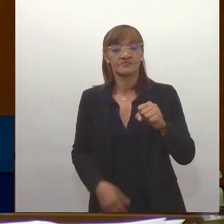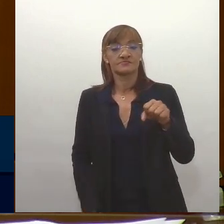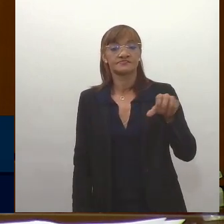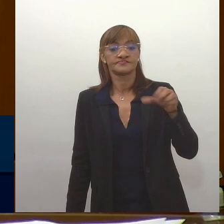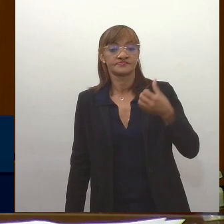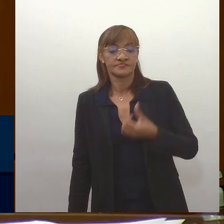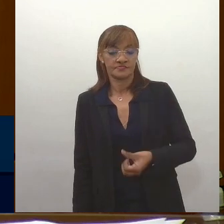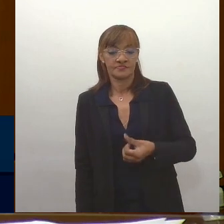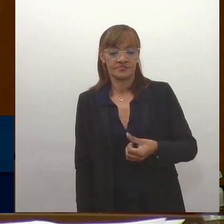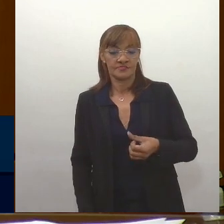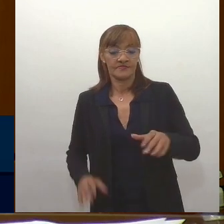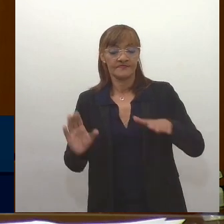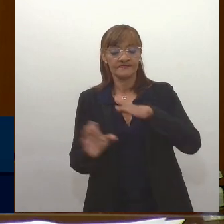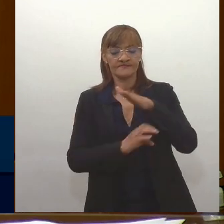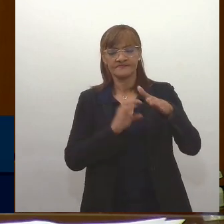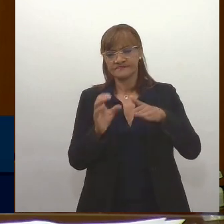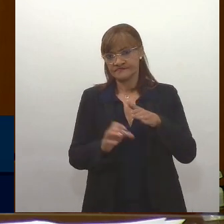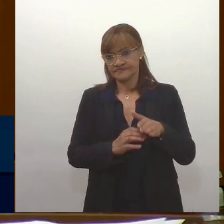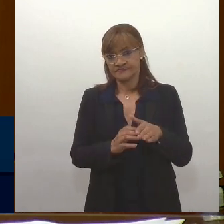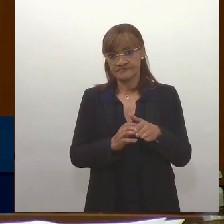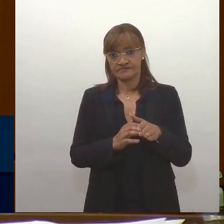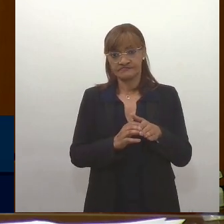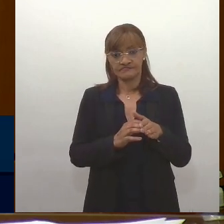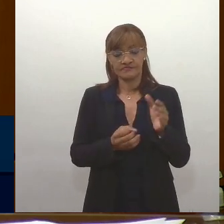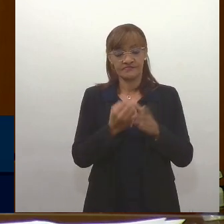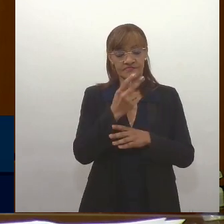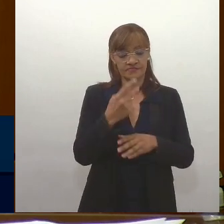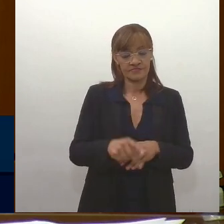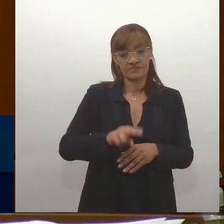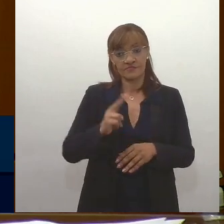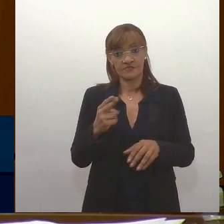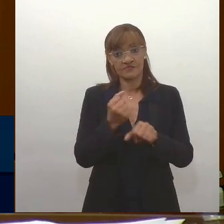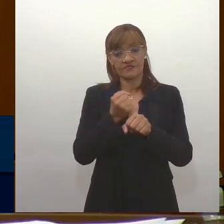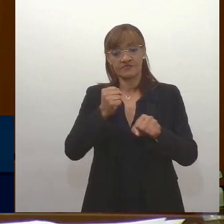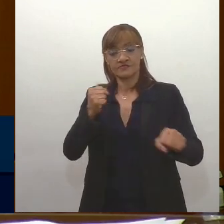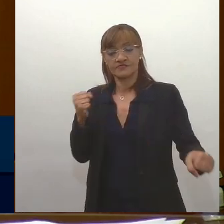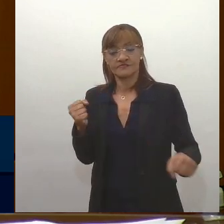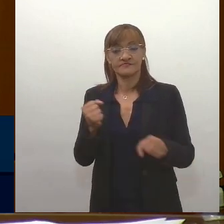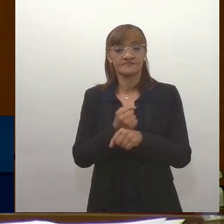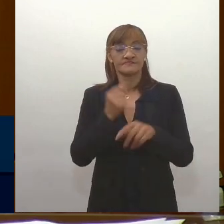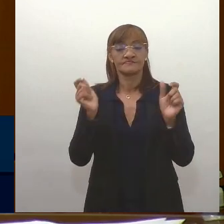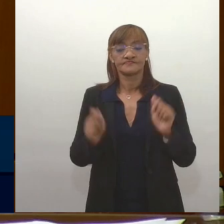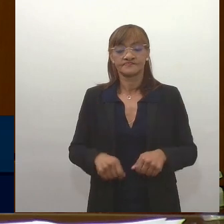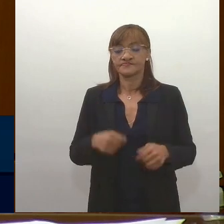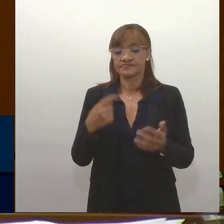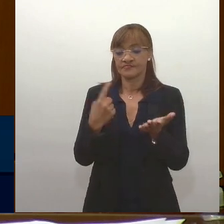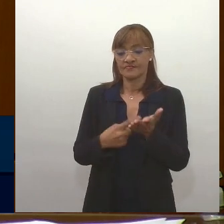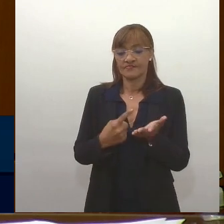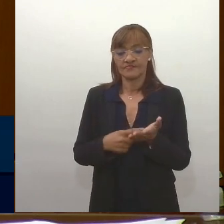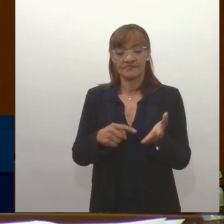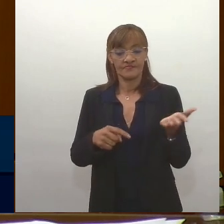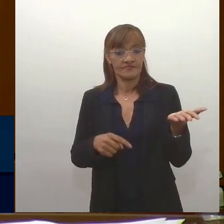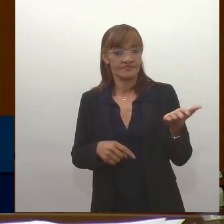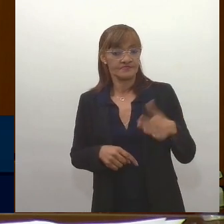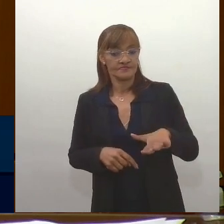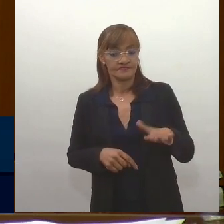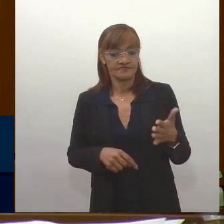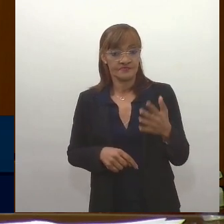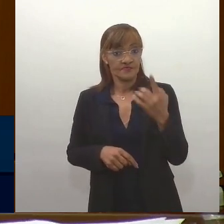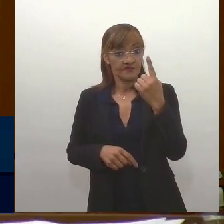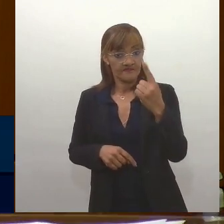ou ampliarem suas operações investimento combinado de aproximadamente 1 bilão